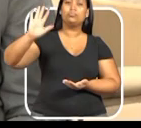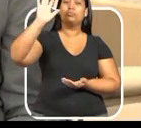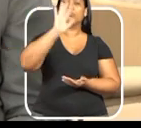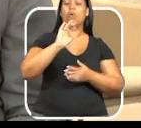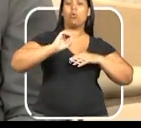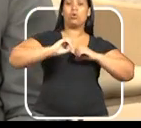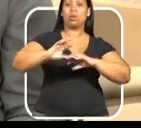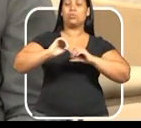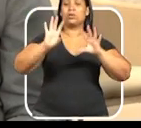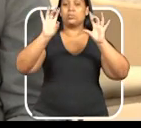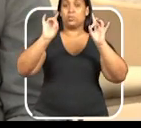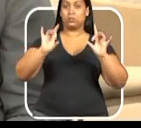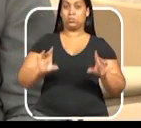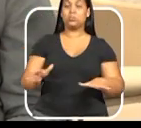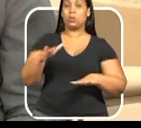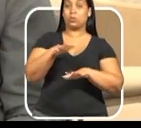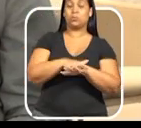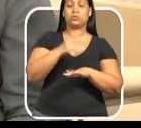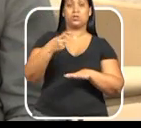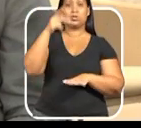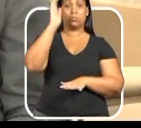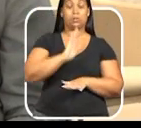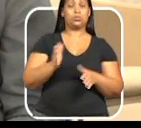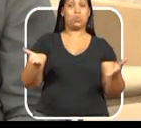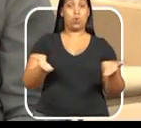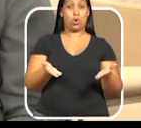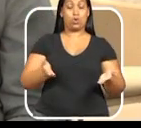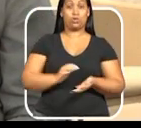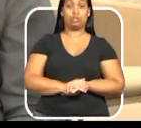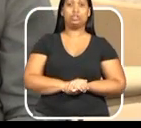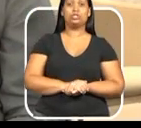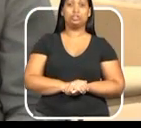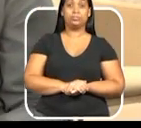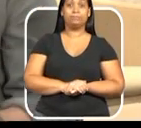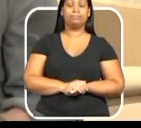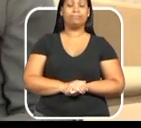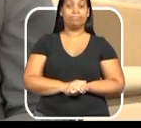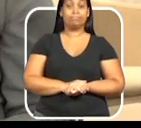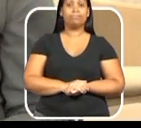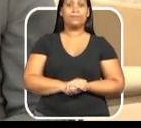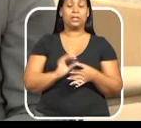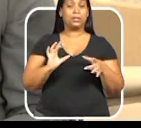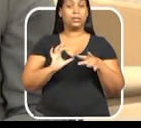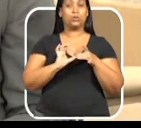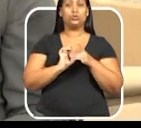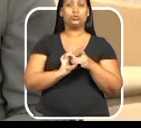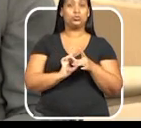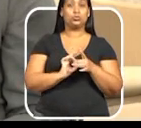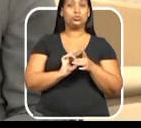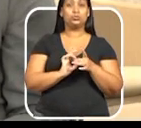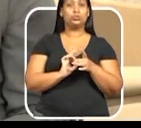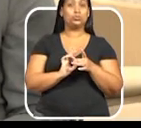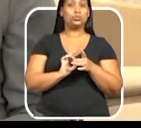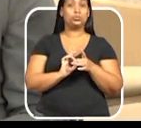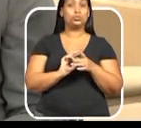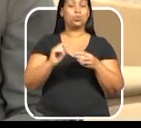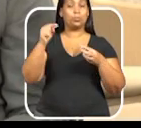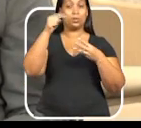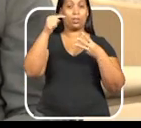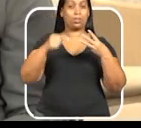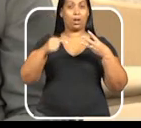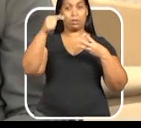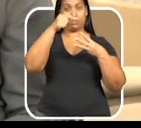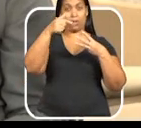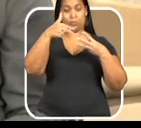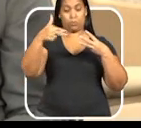Educação Especial e Inclusiva no Brasil de hoje, ela está colocada sob 3 eixos de